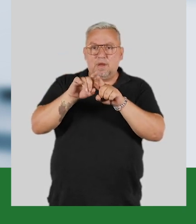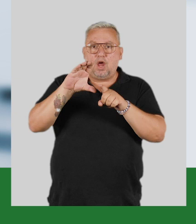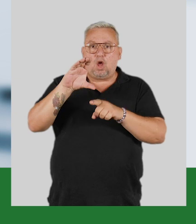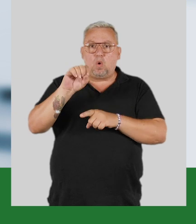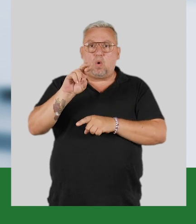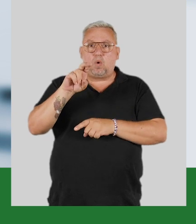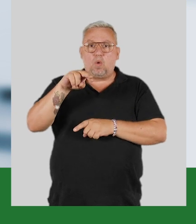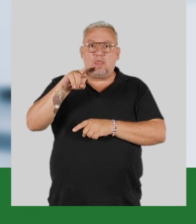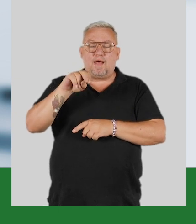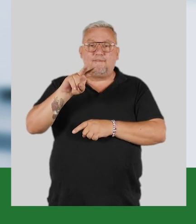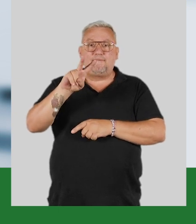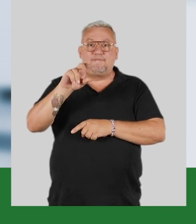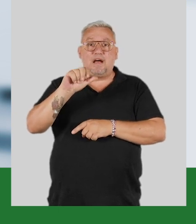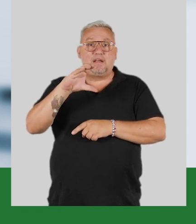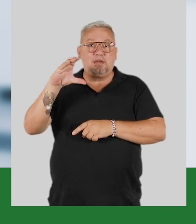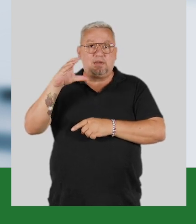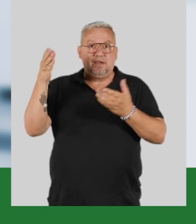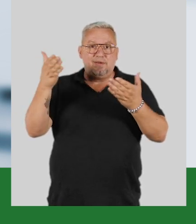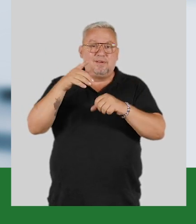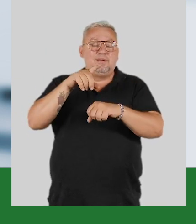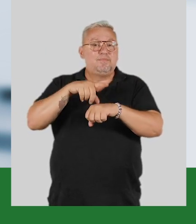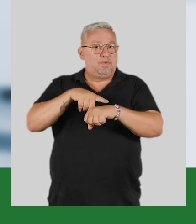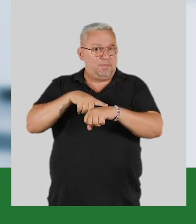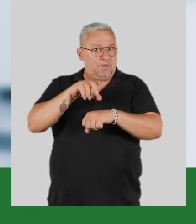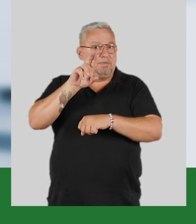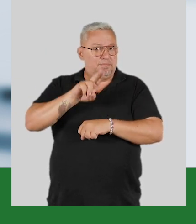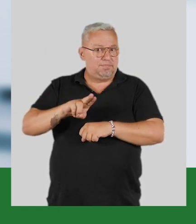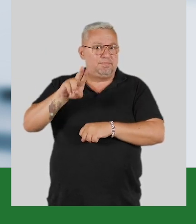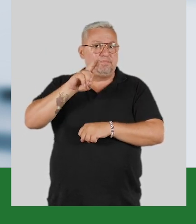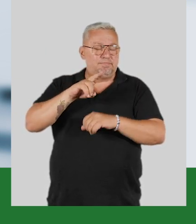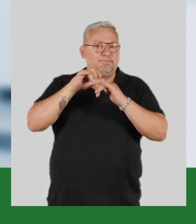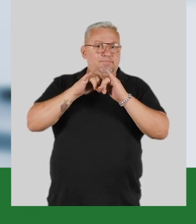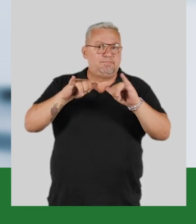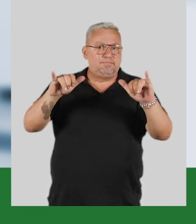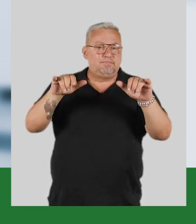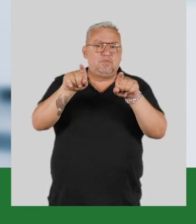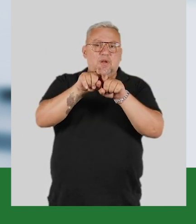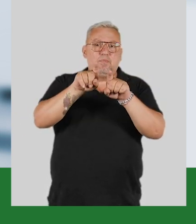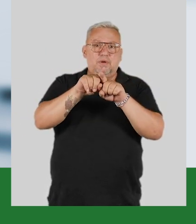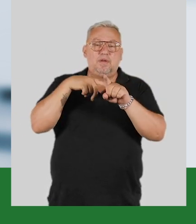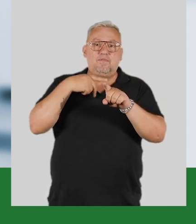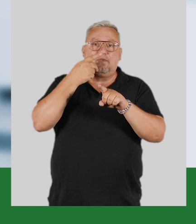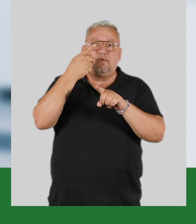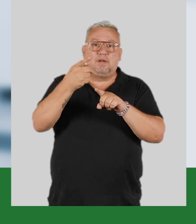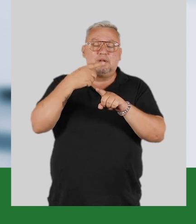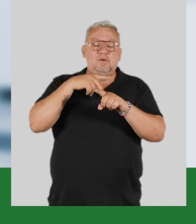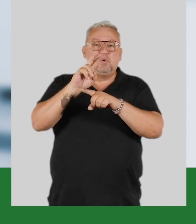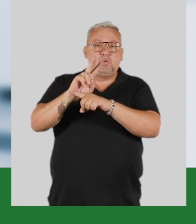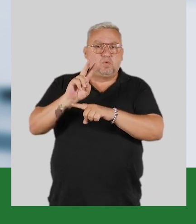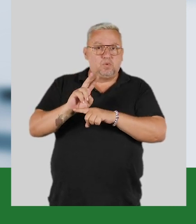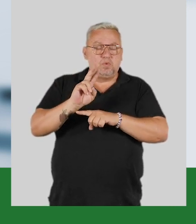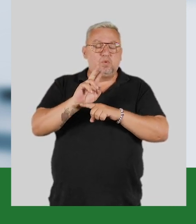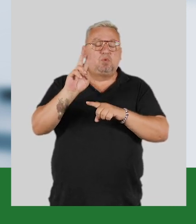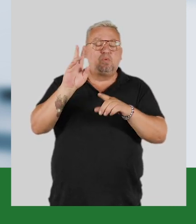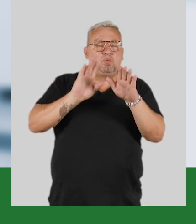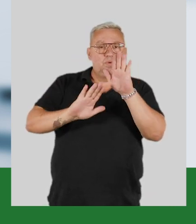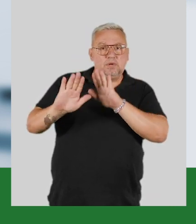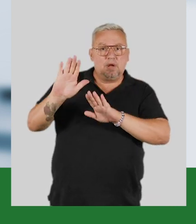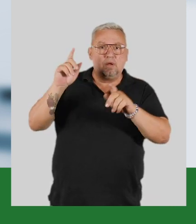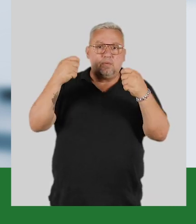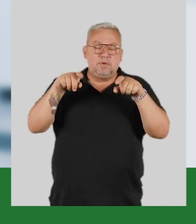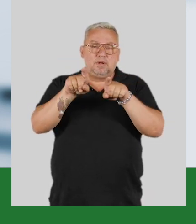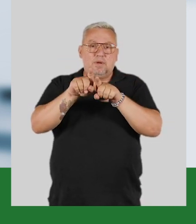Coronavac, que é a única vacina que neste momento está sendo usada na campanha. Vou falar sobre as precauções dessa vacina, sobre as